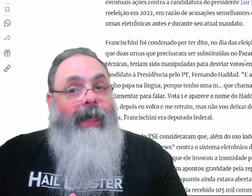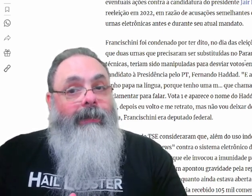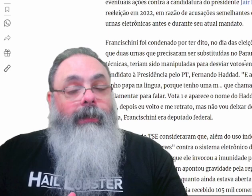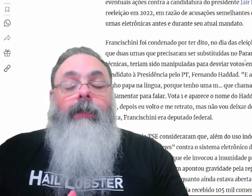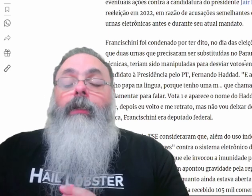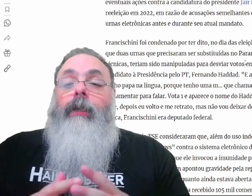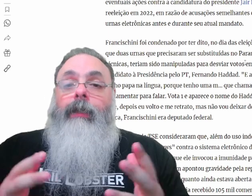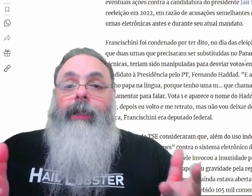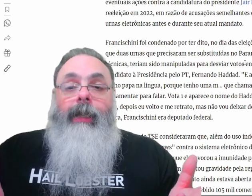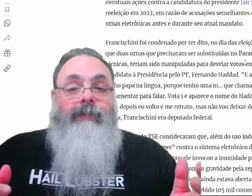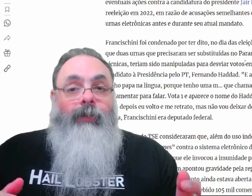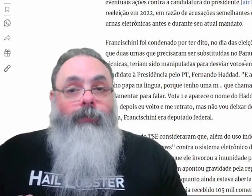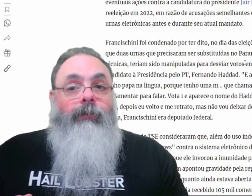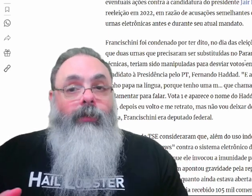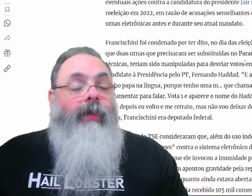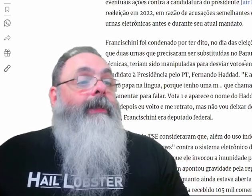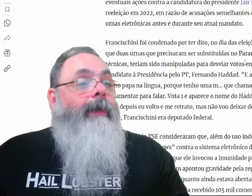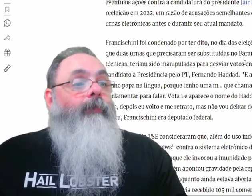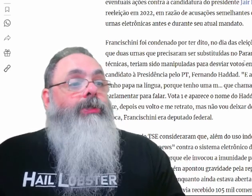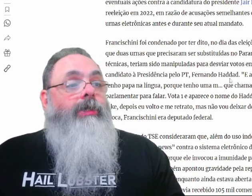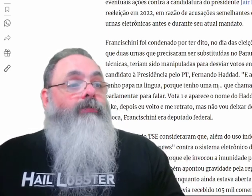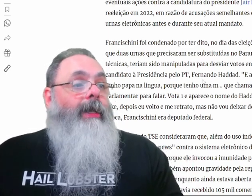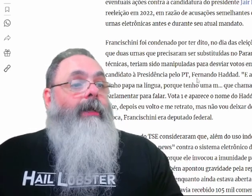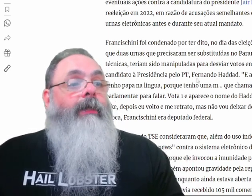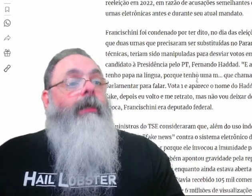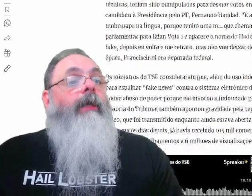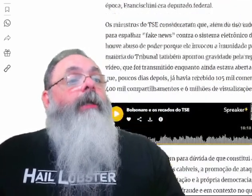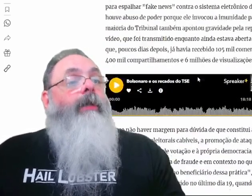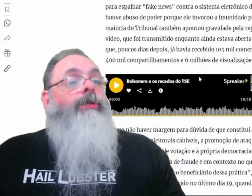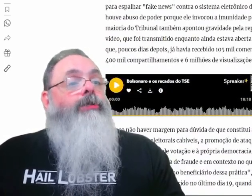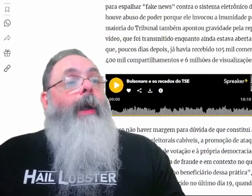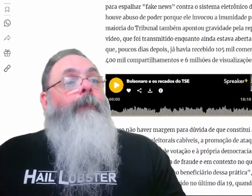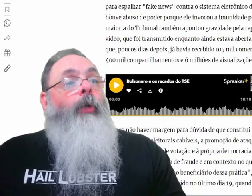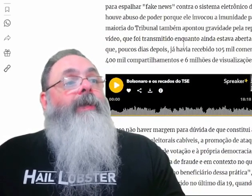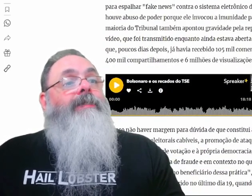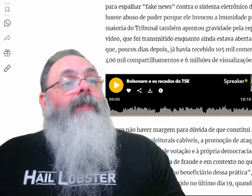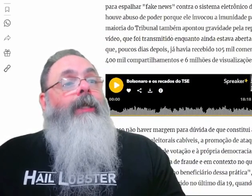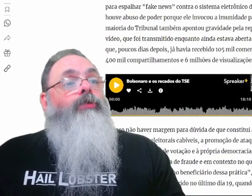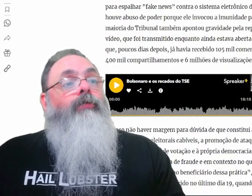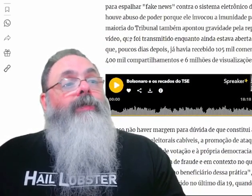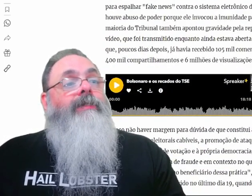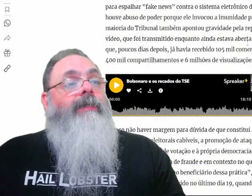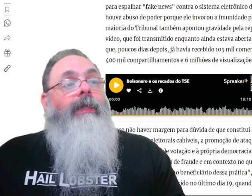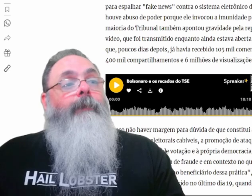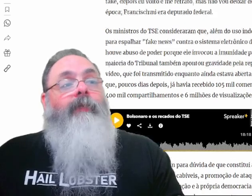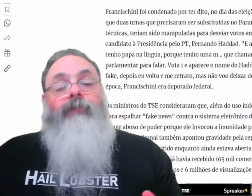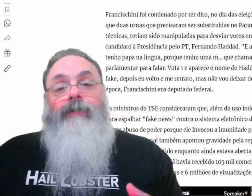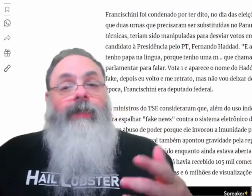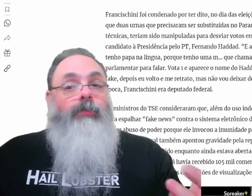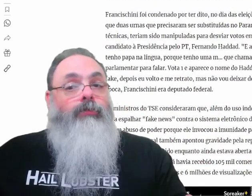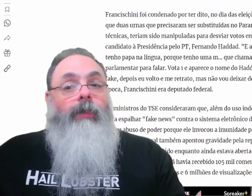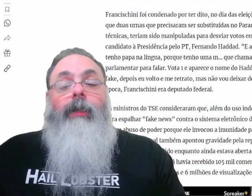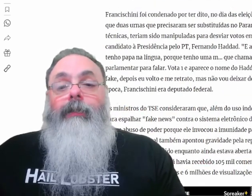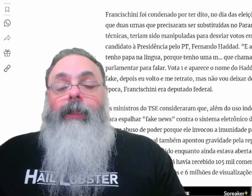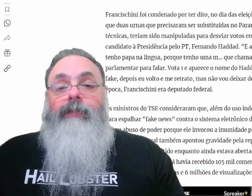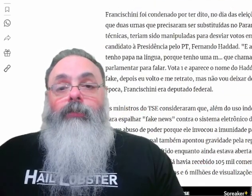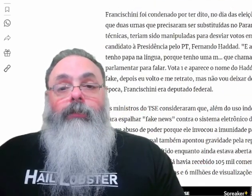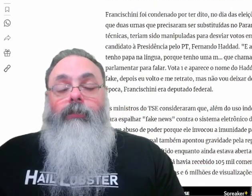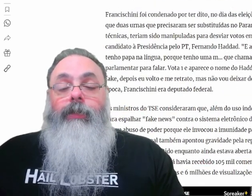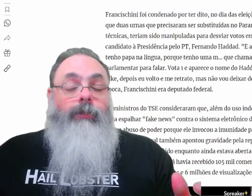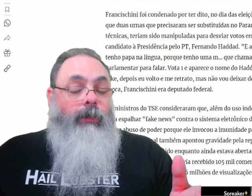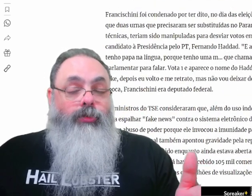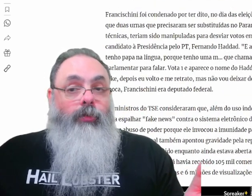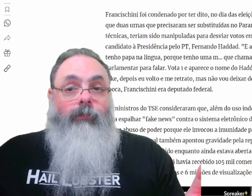apresentar essa carta na eleição do ano que vem né não seja de falar aqui não abriu o precedente o Francischini para fazer isso